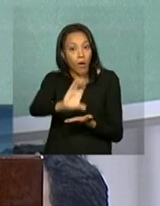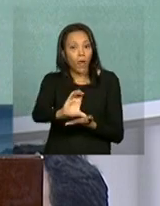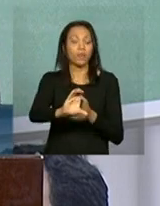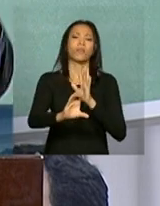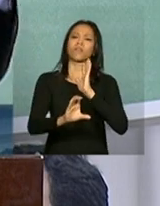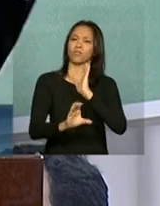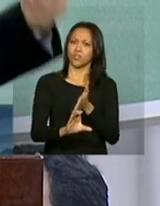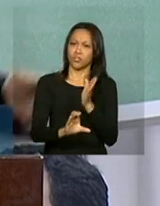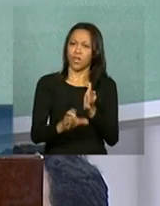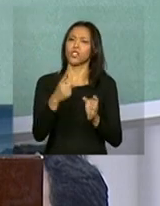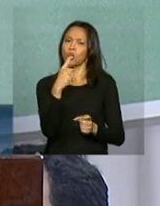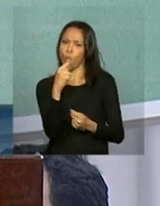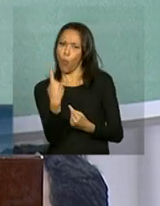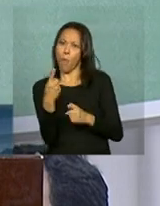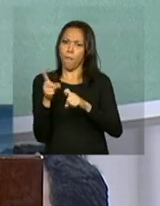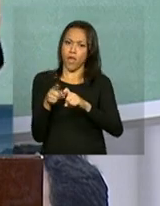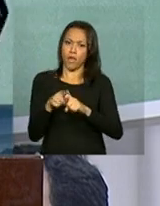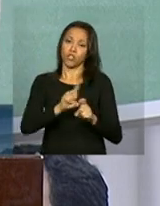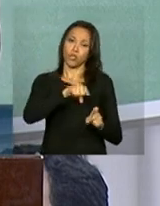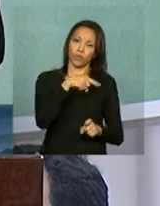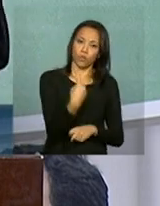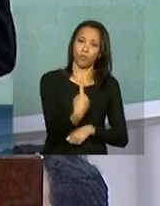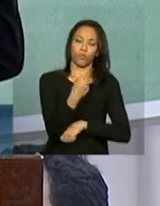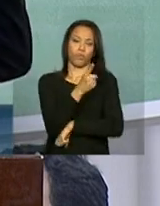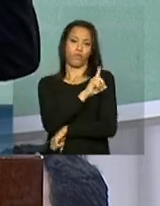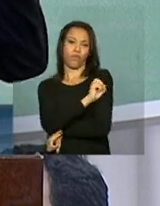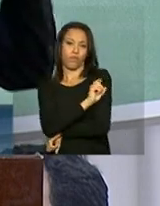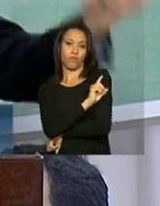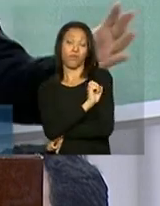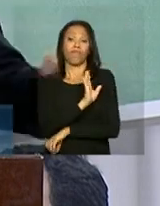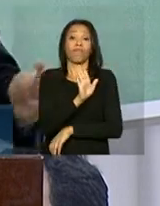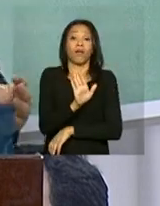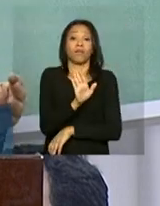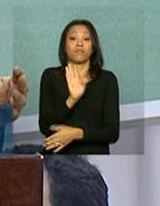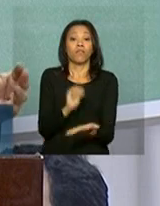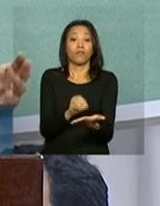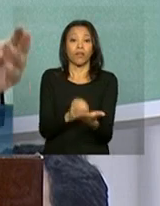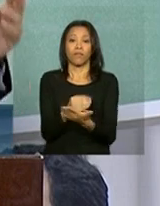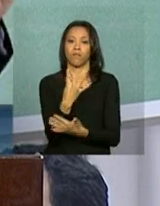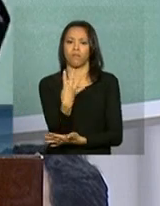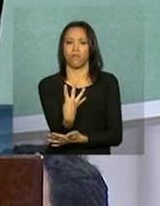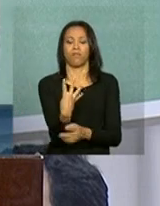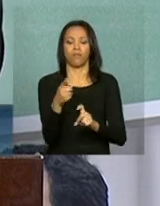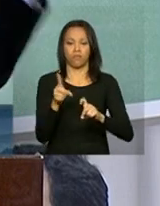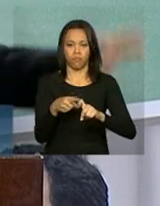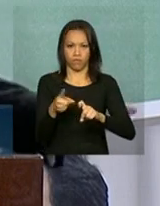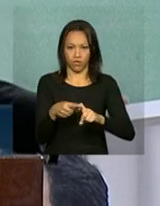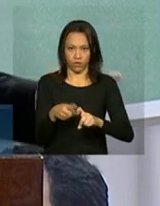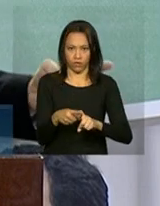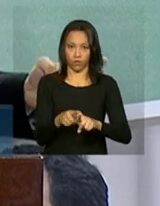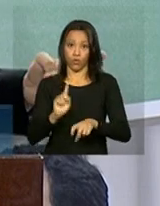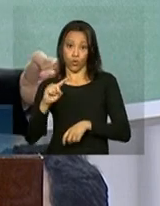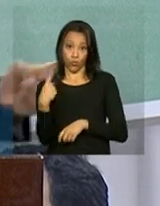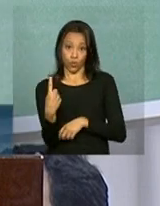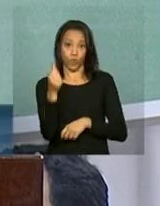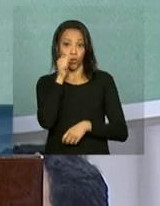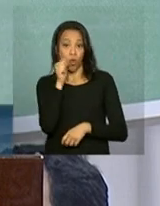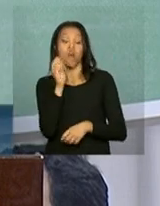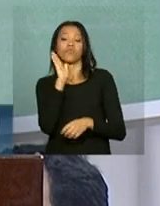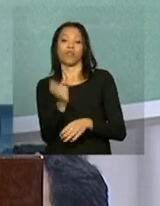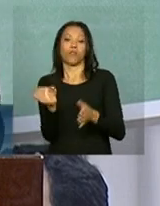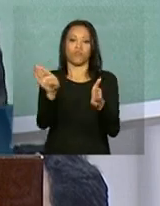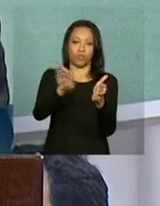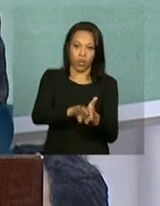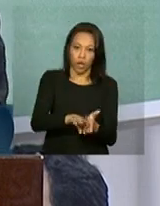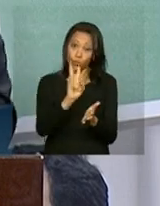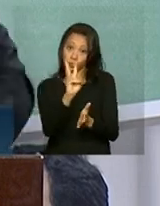uma médica, enfermeiro, mas faltavam mais 4 médicos. 2 médicas já chegaram através, são